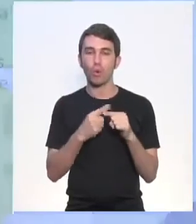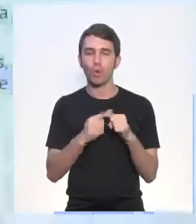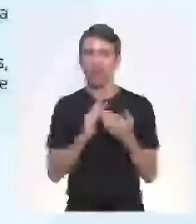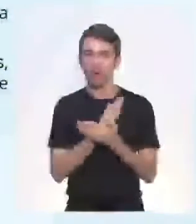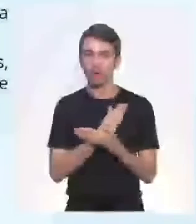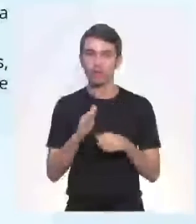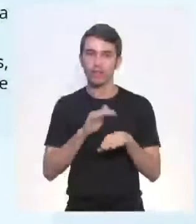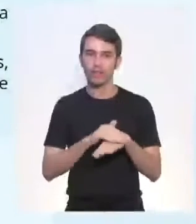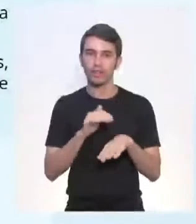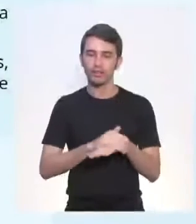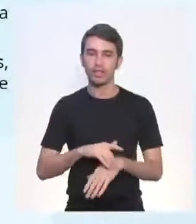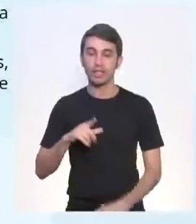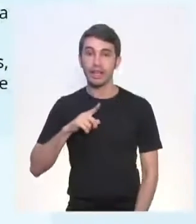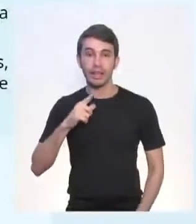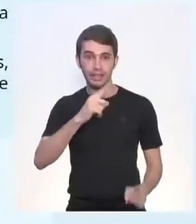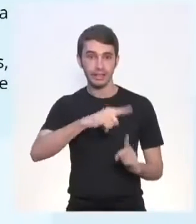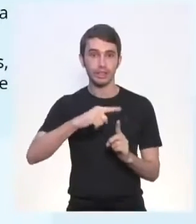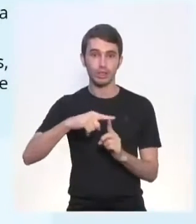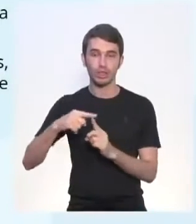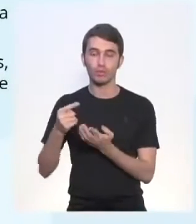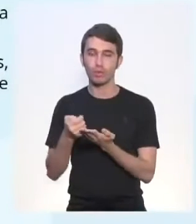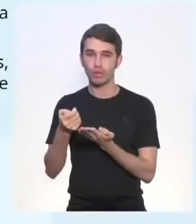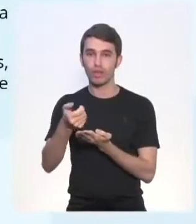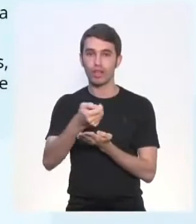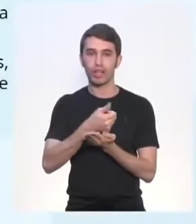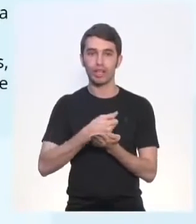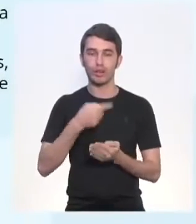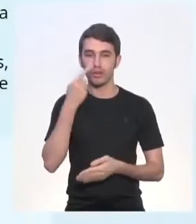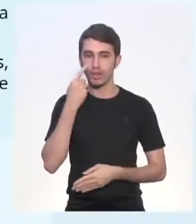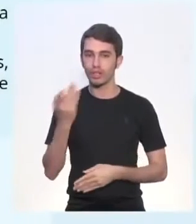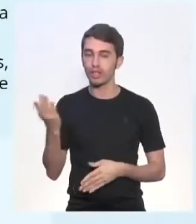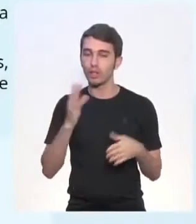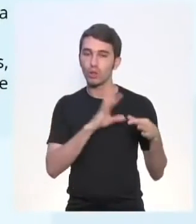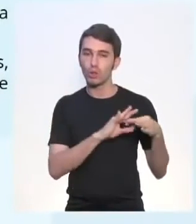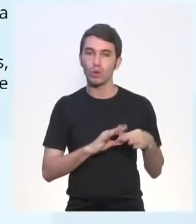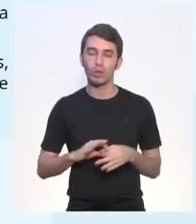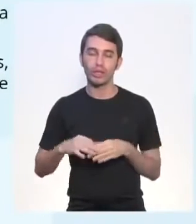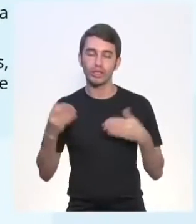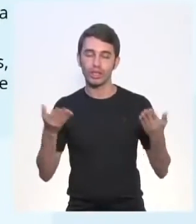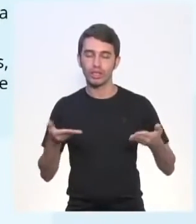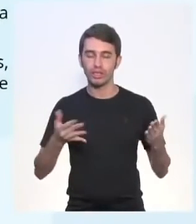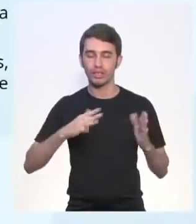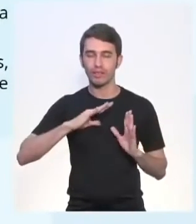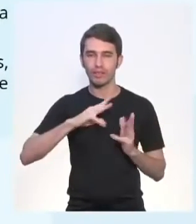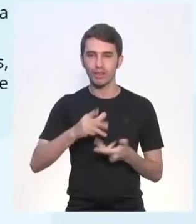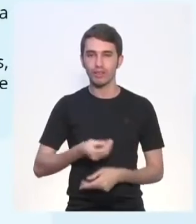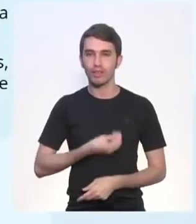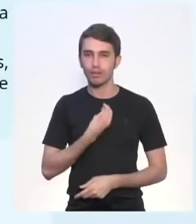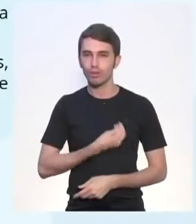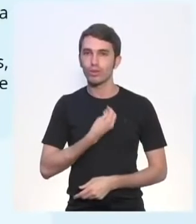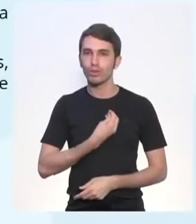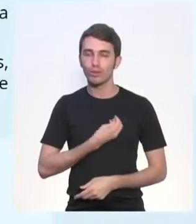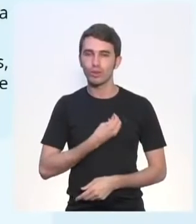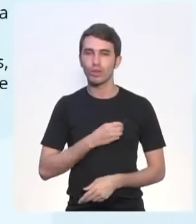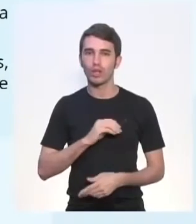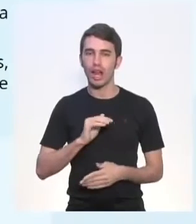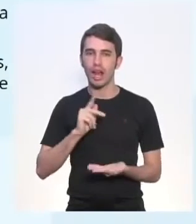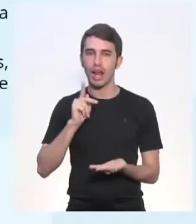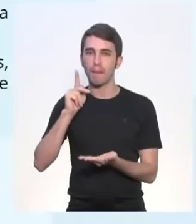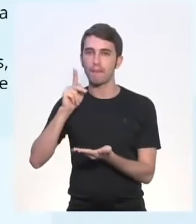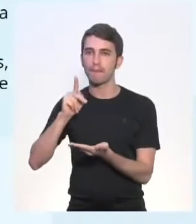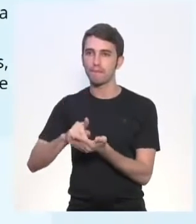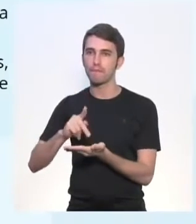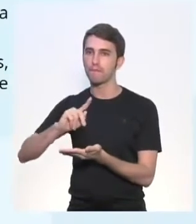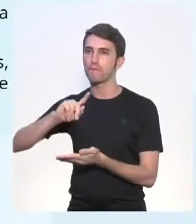fake news? Existem tipos de fake news, olha só. No contexto em que as pessoas vivem no mundo da pós-verdade, que foi falado muito bem pela professora